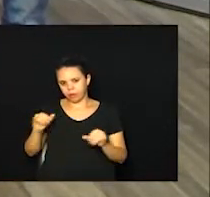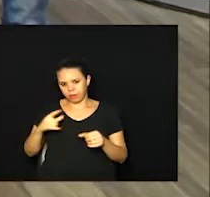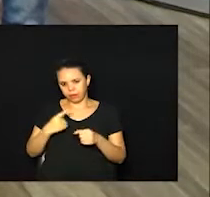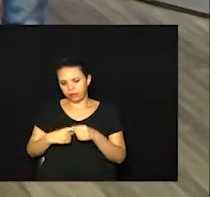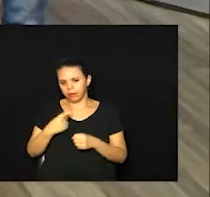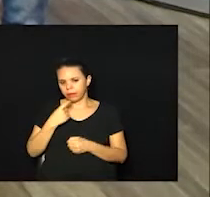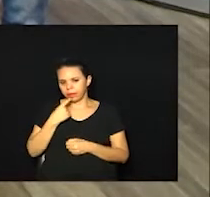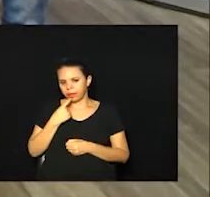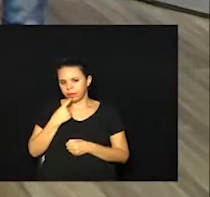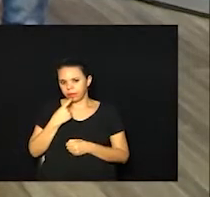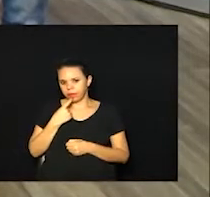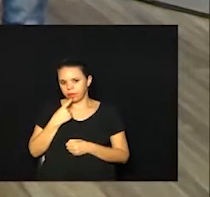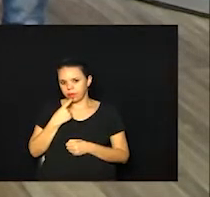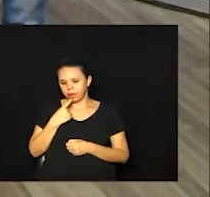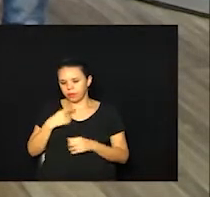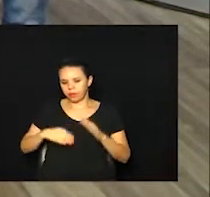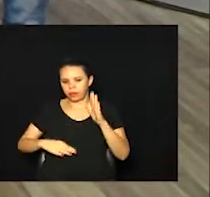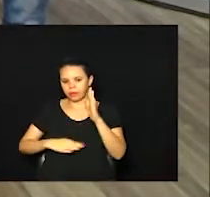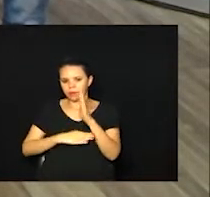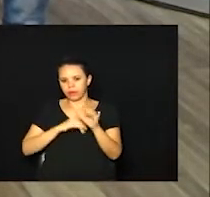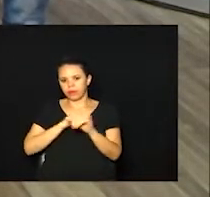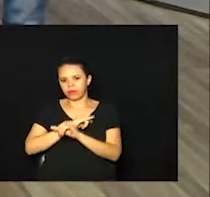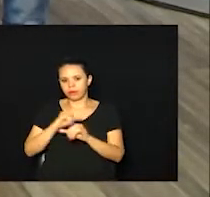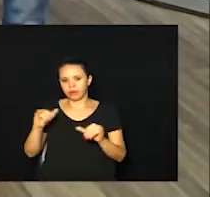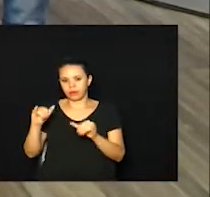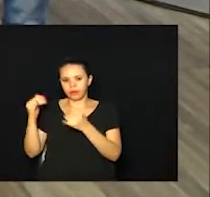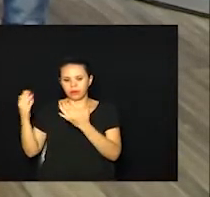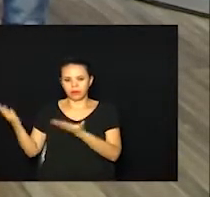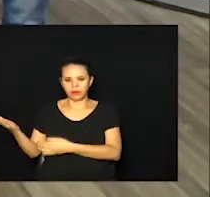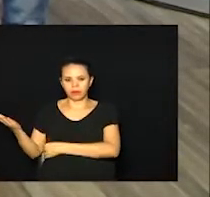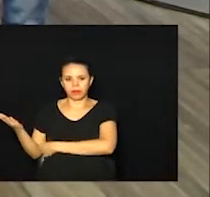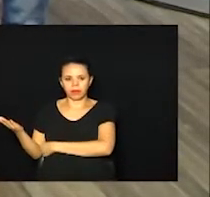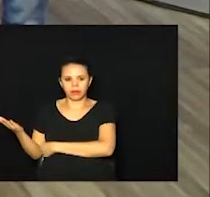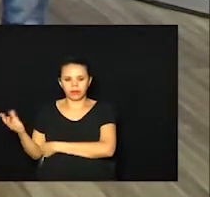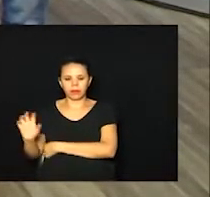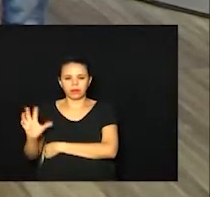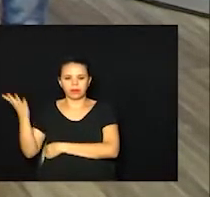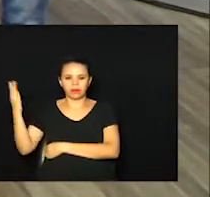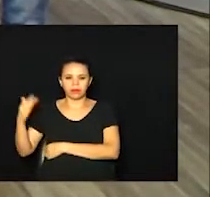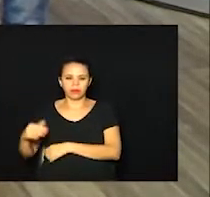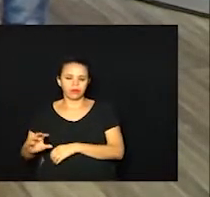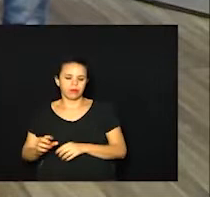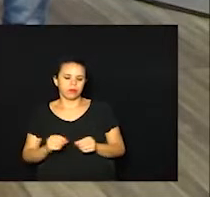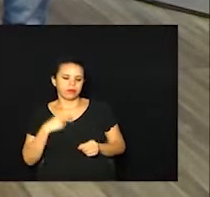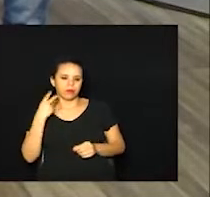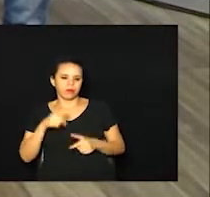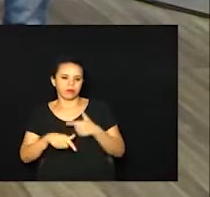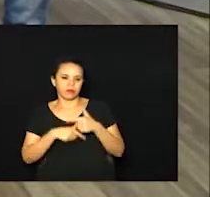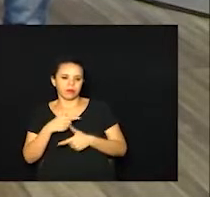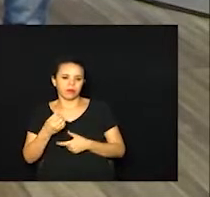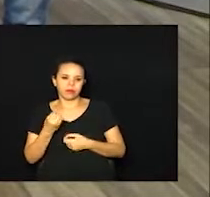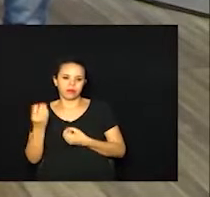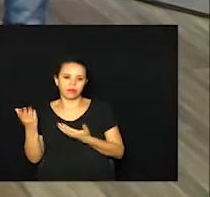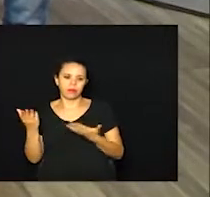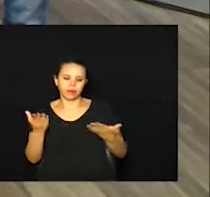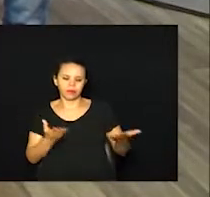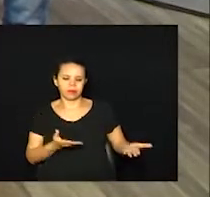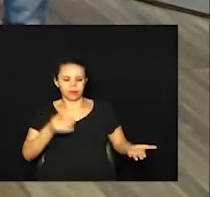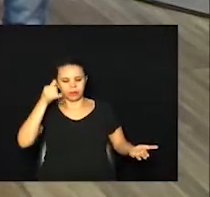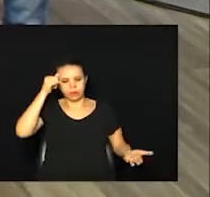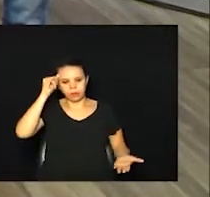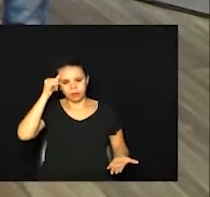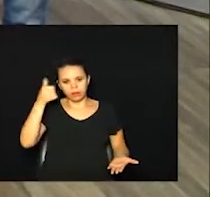metrópole de Campinas, a gente passa para as notícias do Legislativo, do que acontece aqui na Câmara de Campinas. Então, vereador Paulo